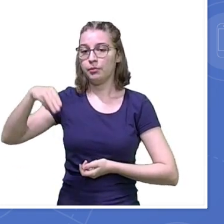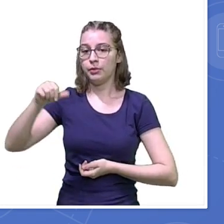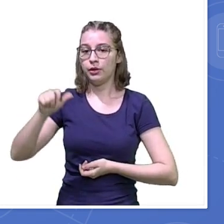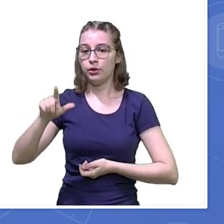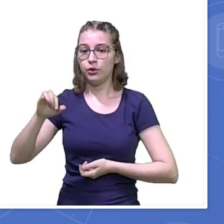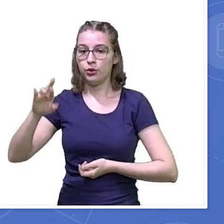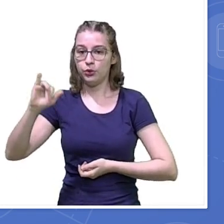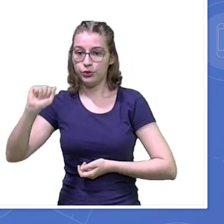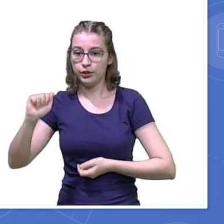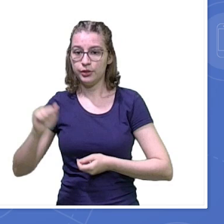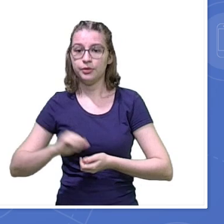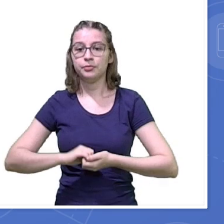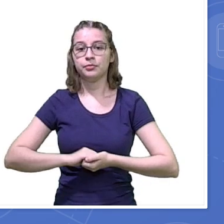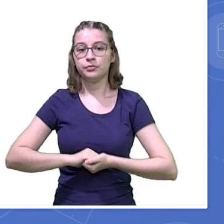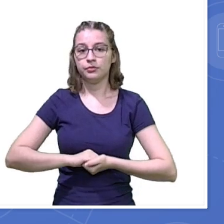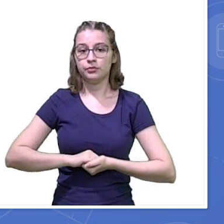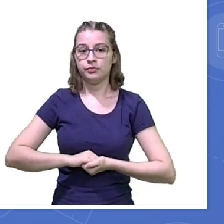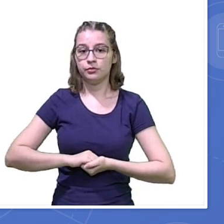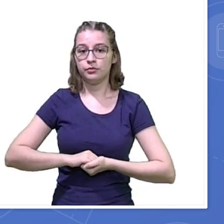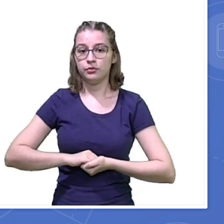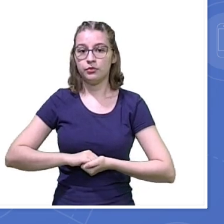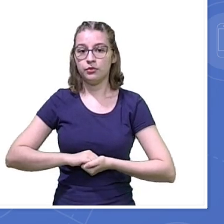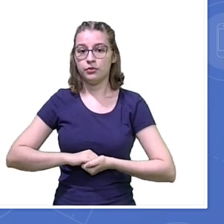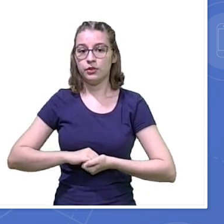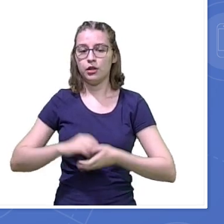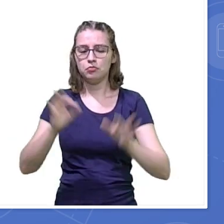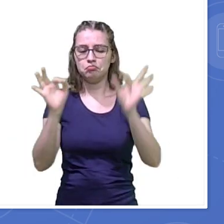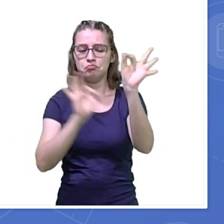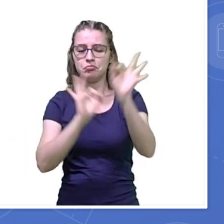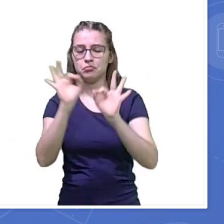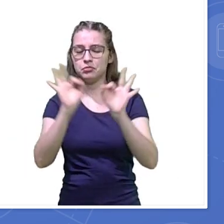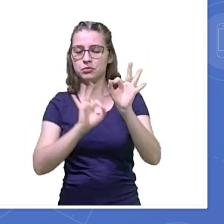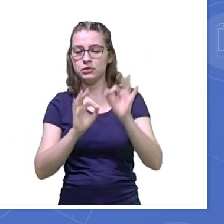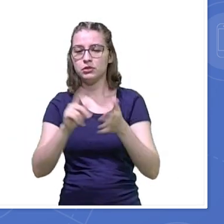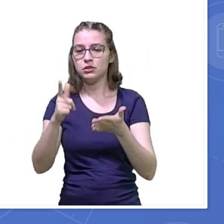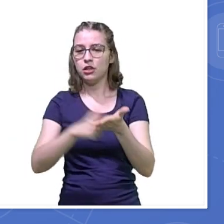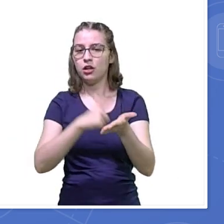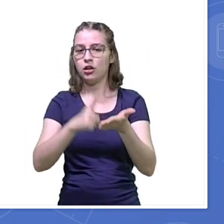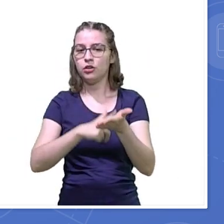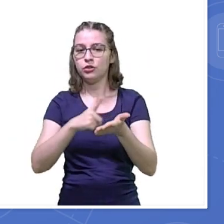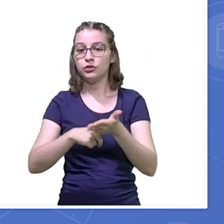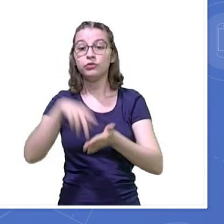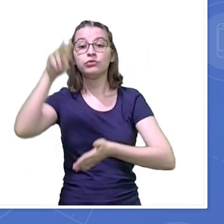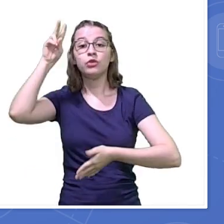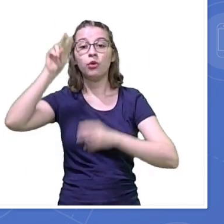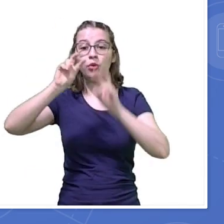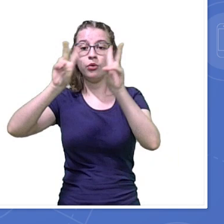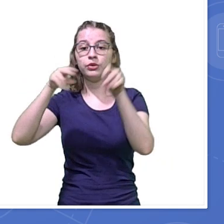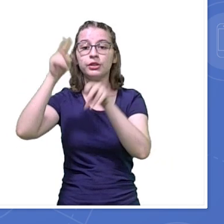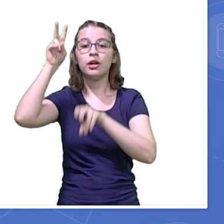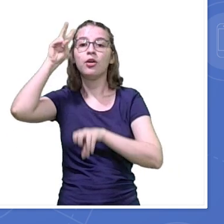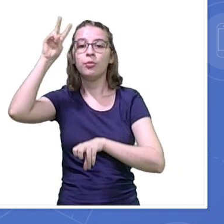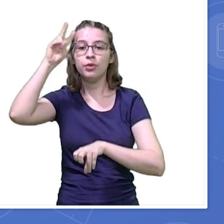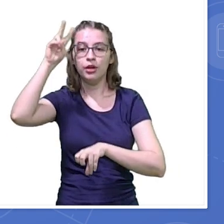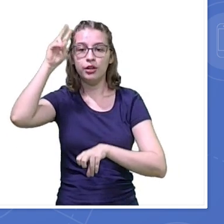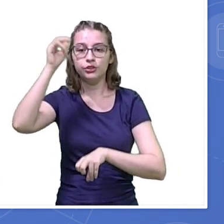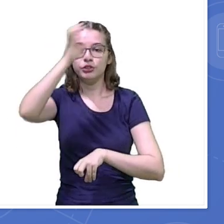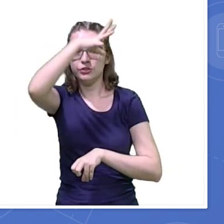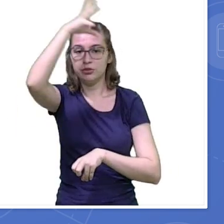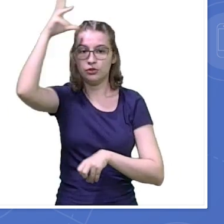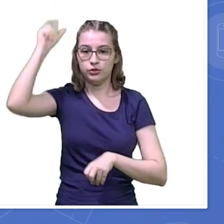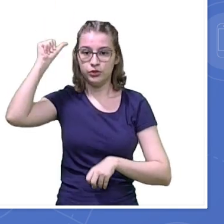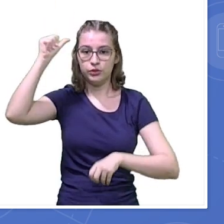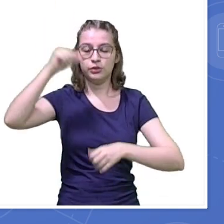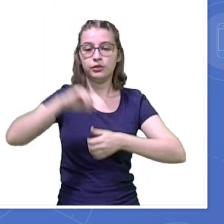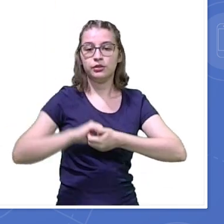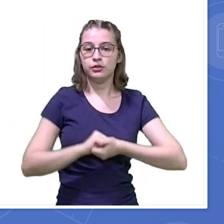parte do grupo. Eles organizaram um livro de História do Amazonas, uma viagem pela história da Amazônia. E esse livro está presente lá